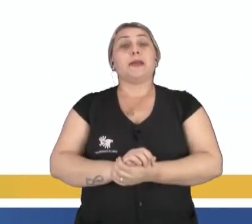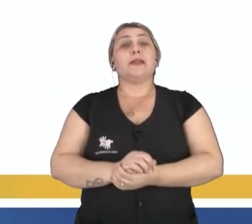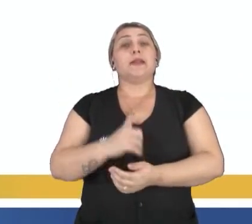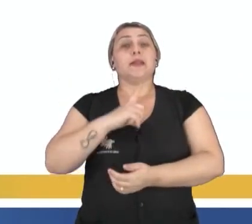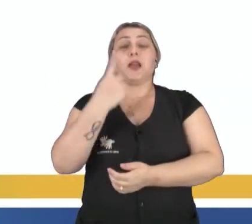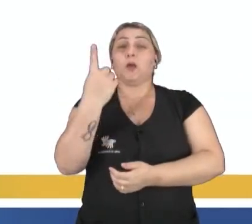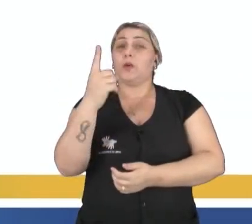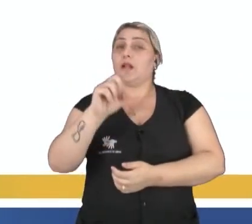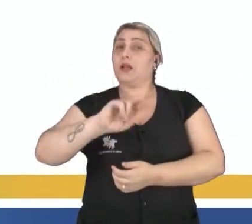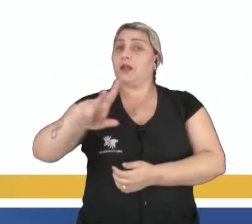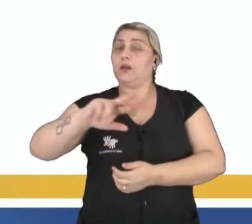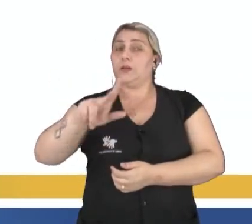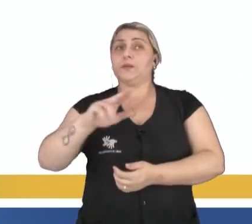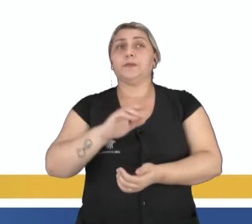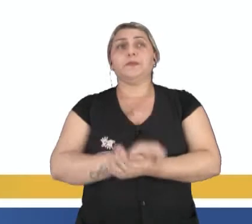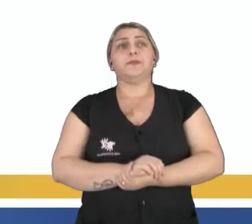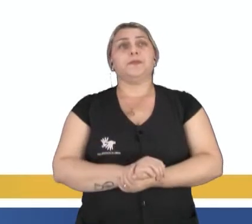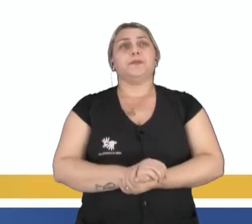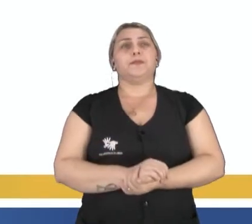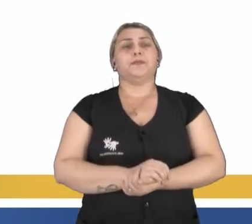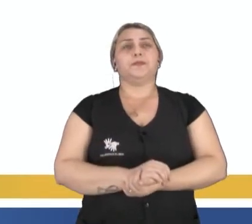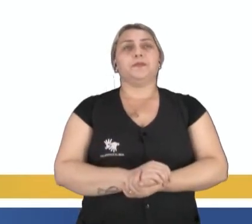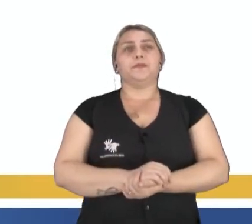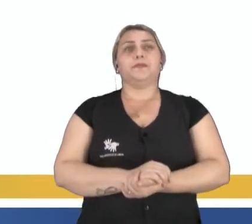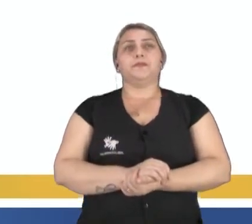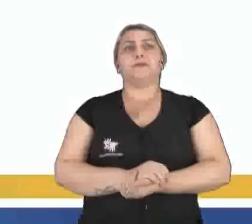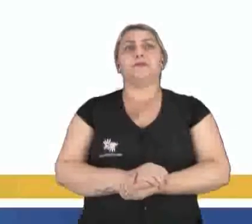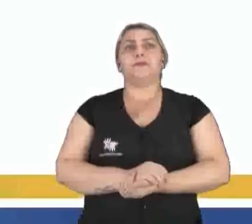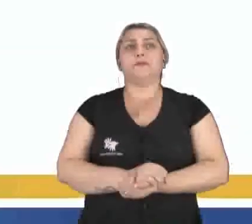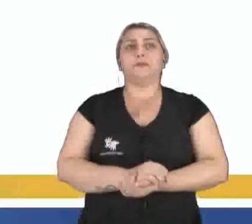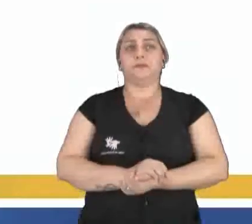exceto qual? Vamos verificar.